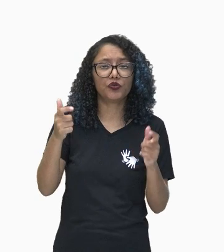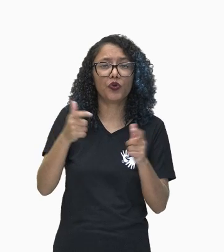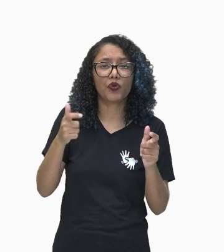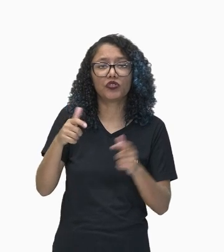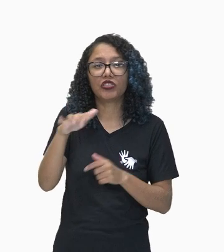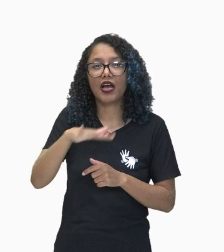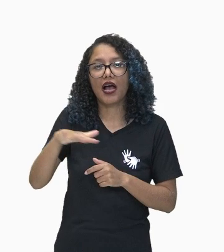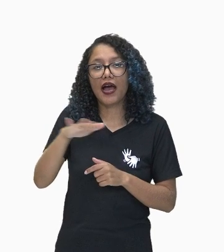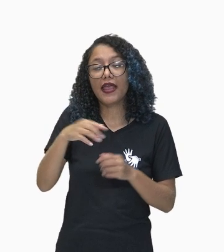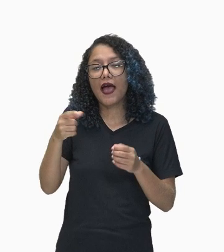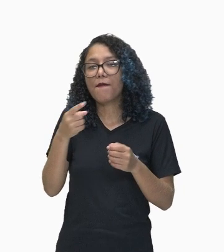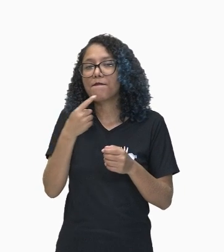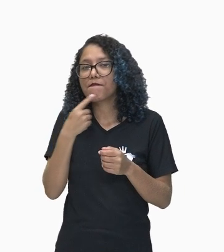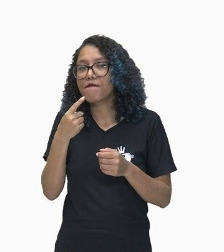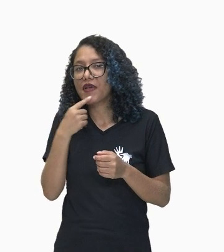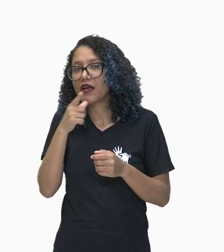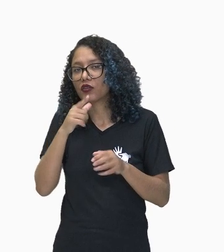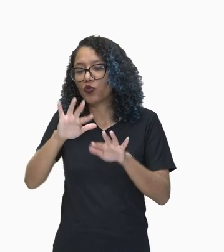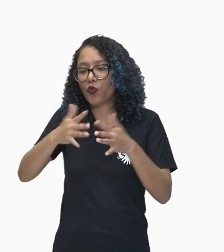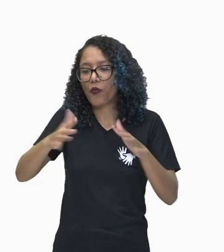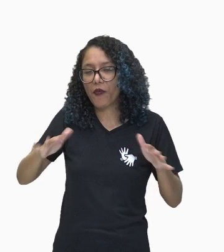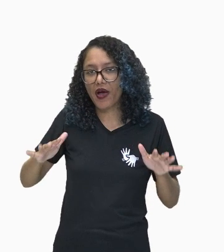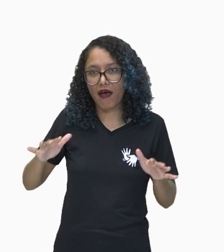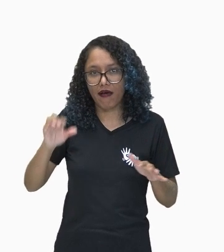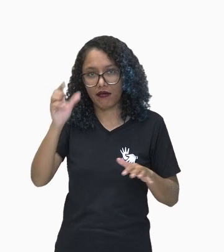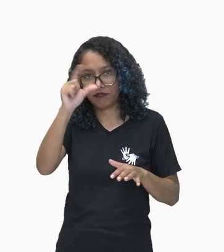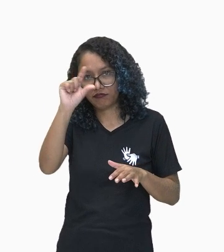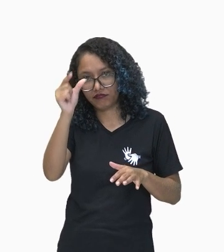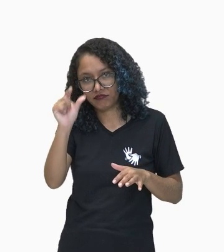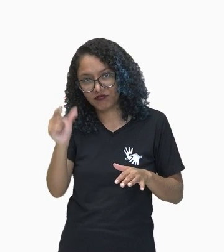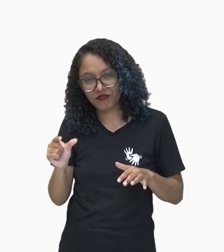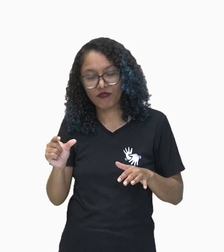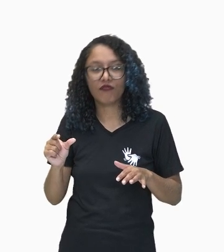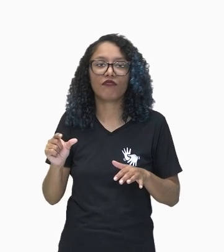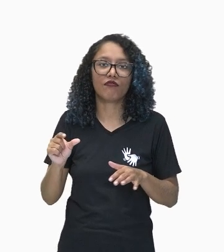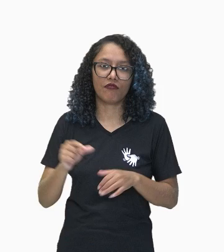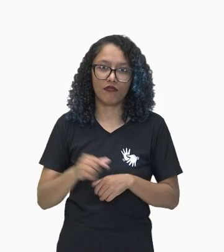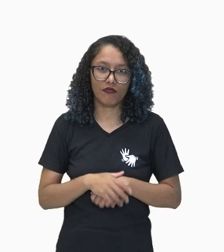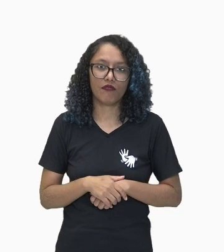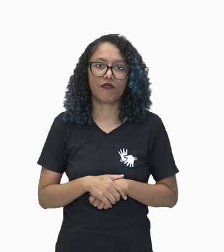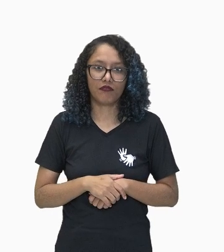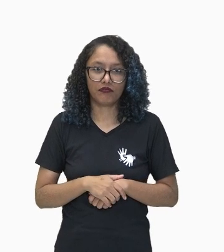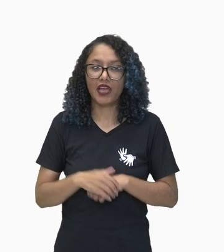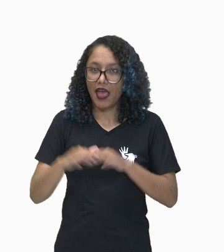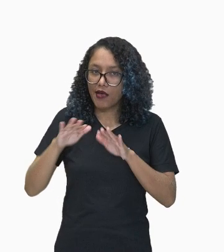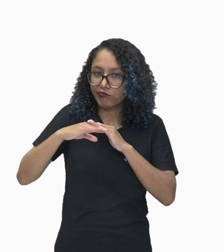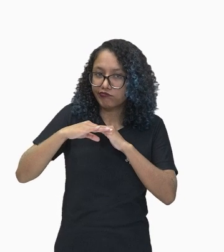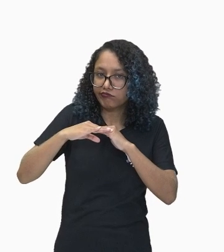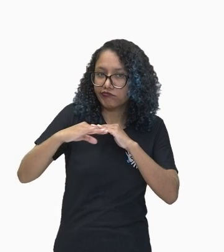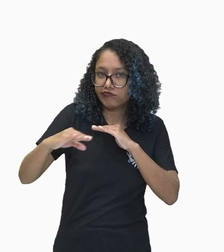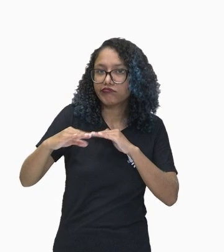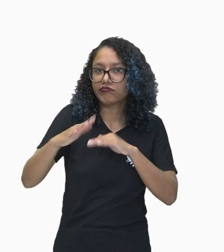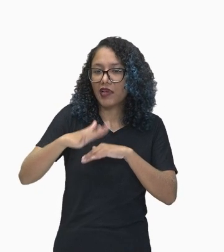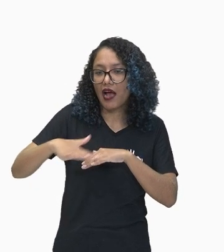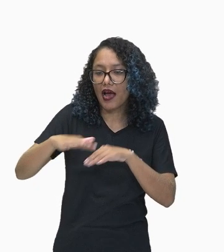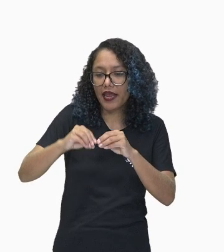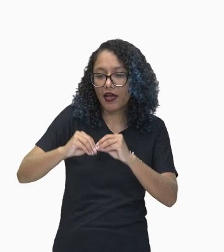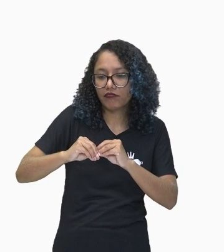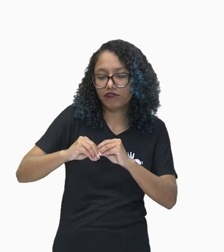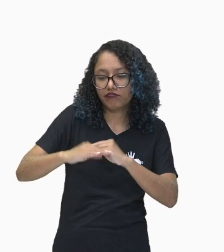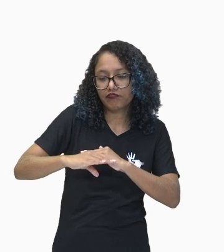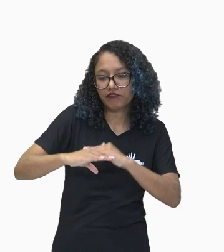faixas litorâneas, ok? Então, nas faixas litorâneas e também aqui ao longo